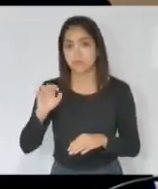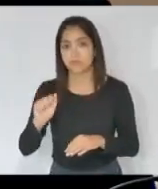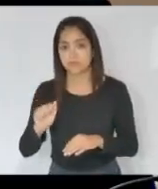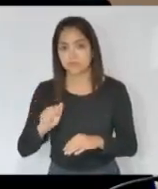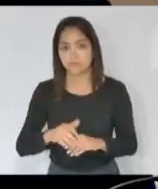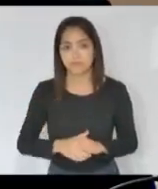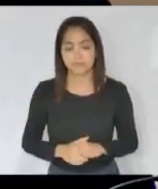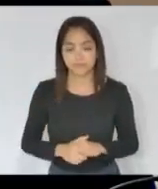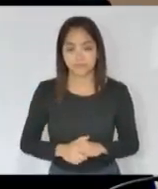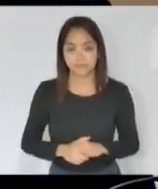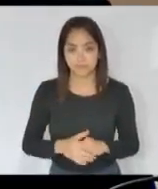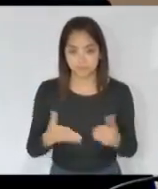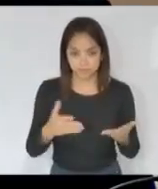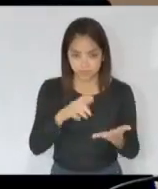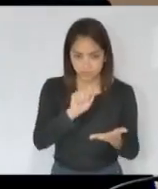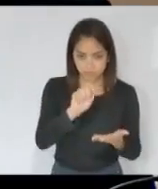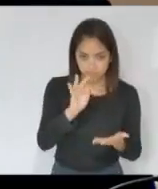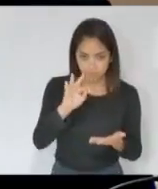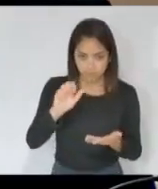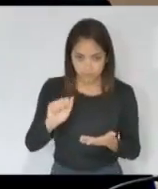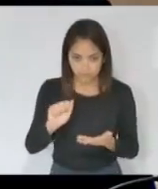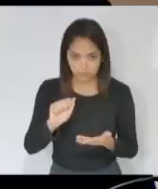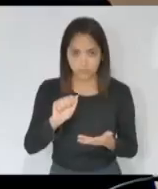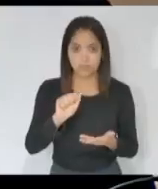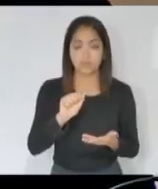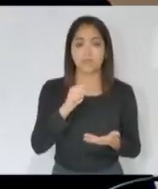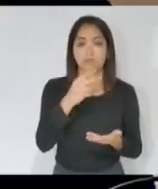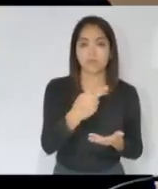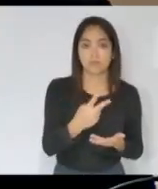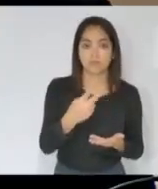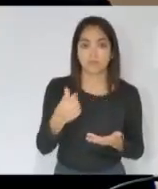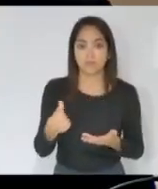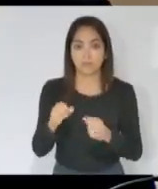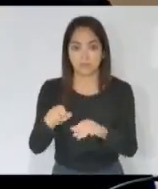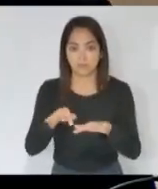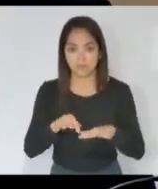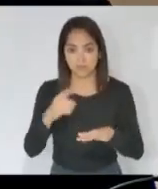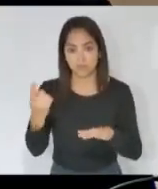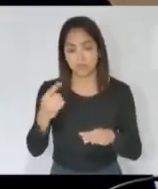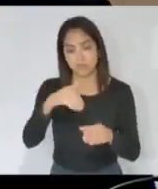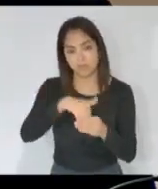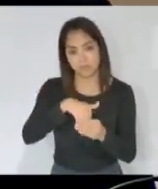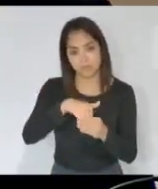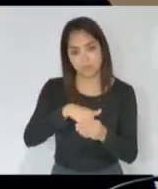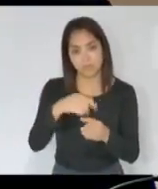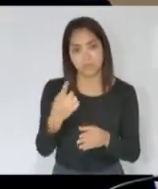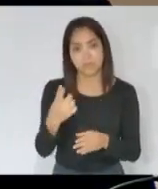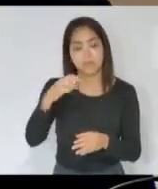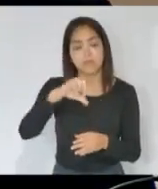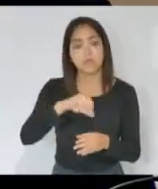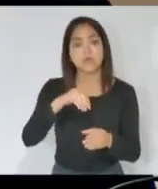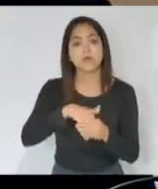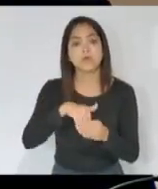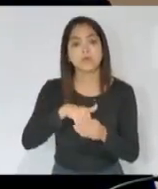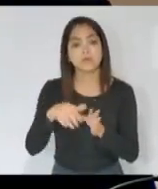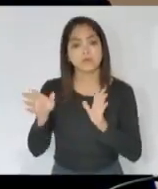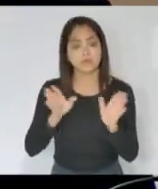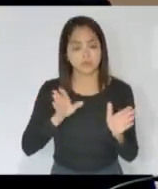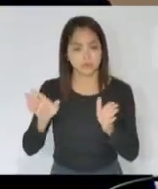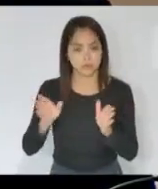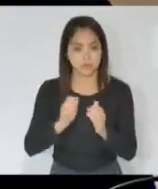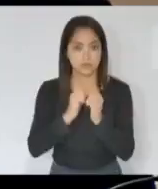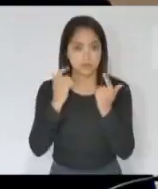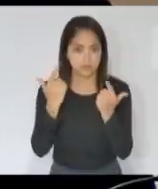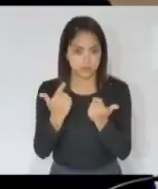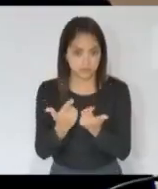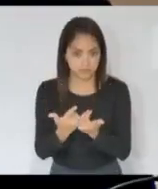ata. Ata da 26ª sessão especial da primeira sessão legislativa da 19ª